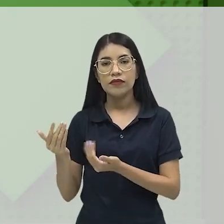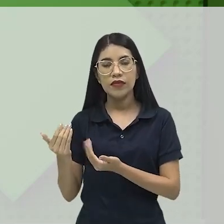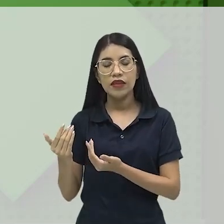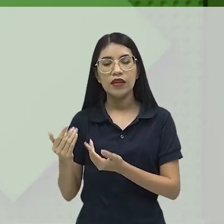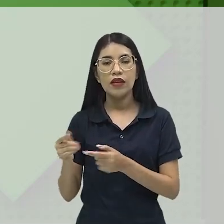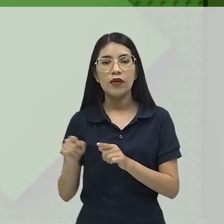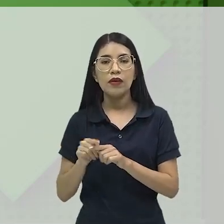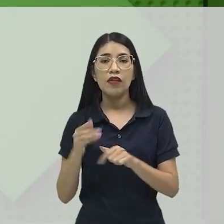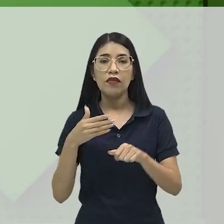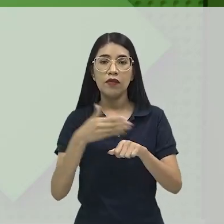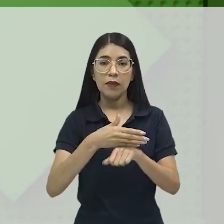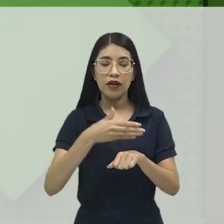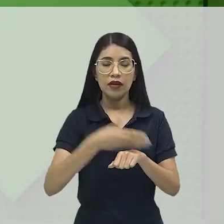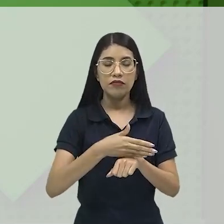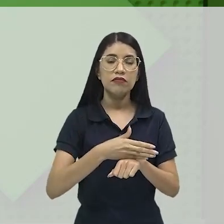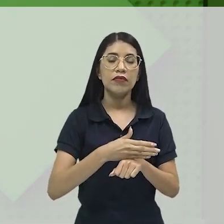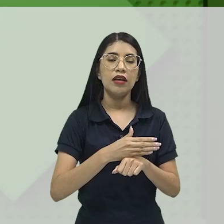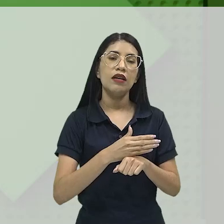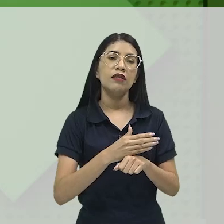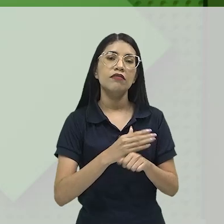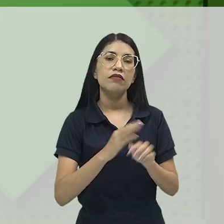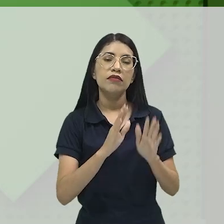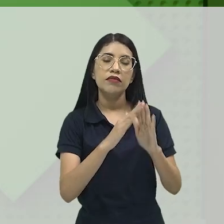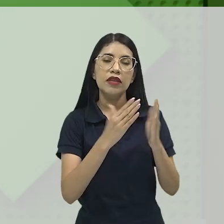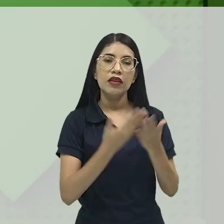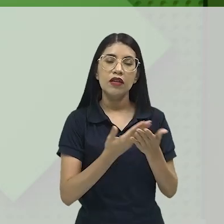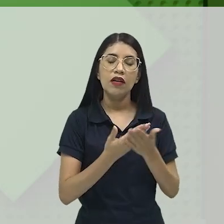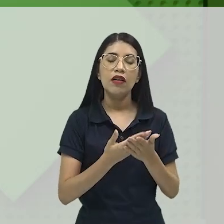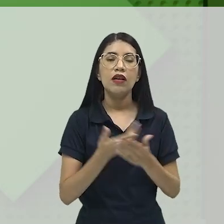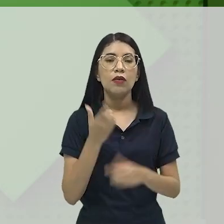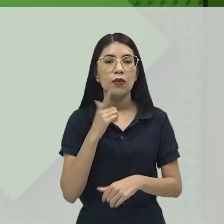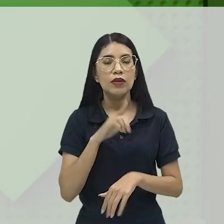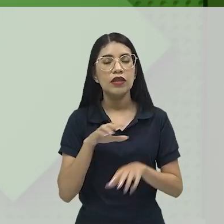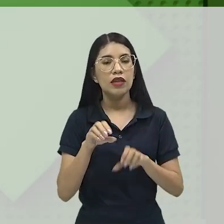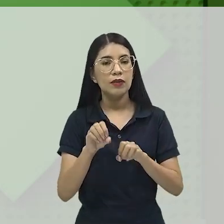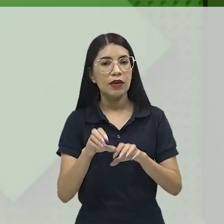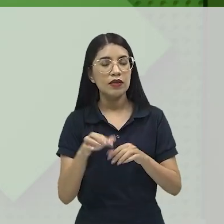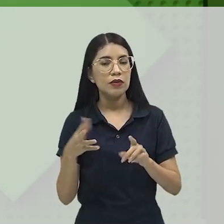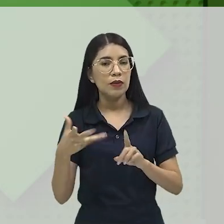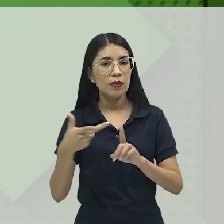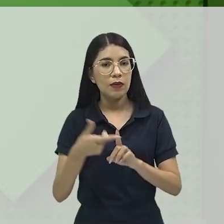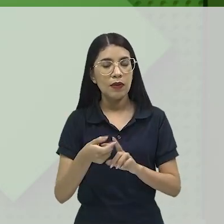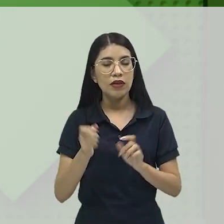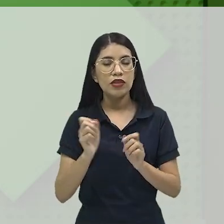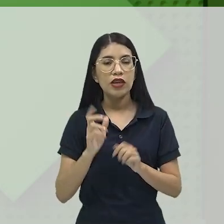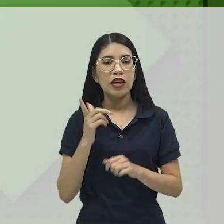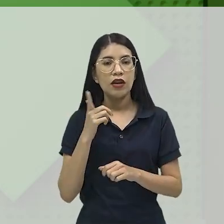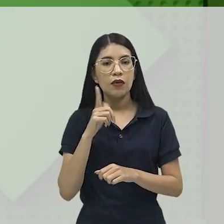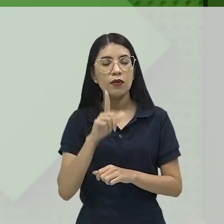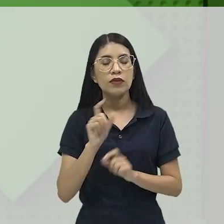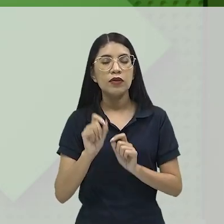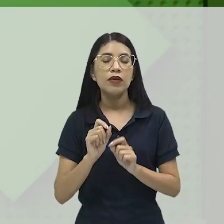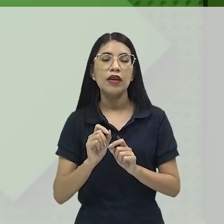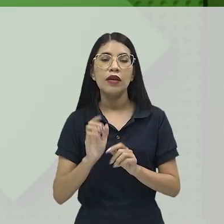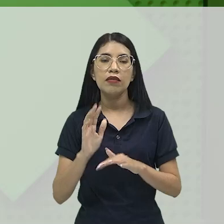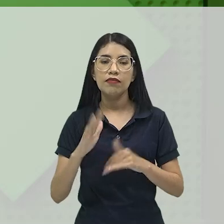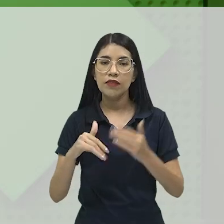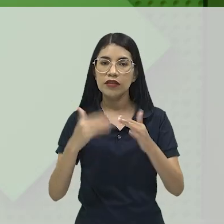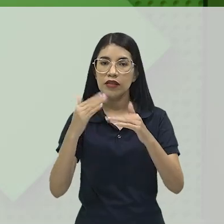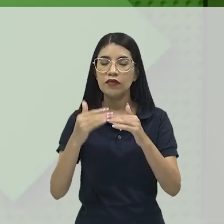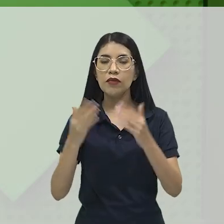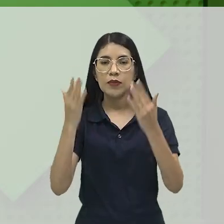adolescentes frequentarem a escola, ter acesso a uma educação de qualidade que vai garantir um bom